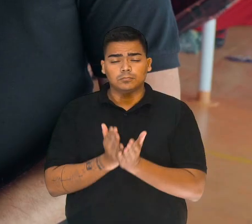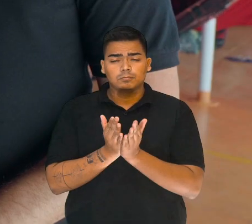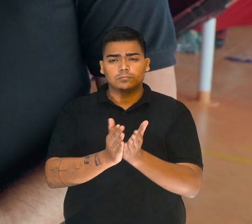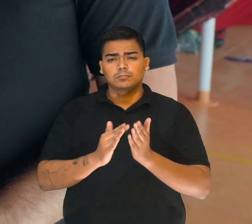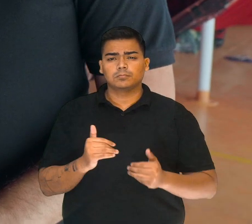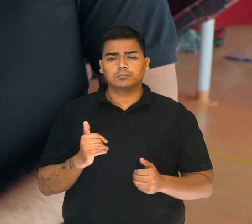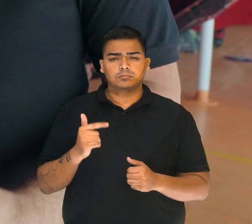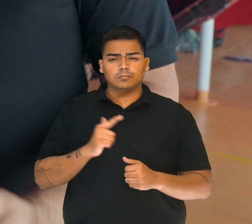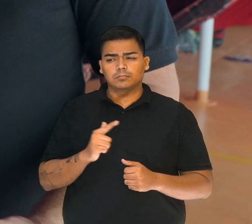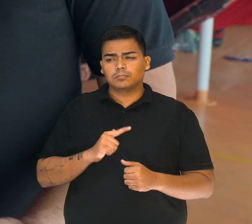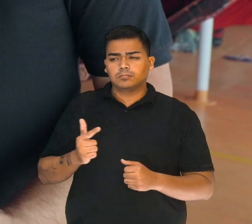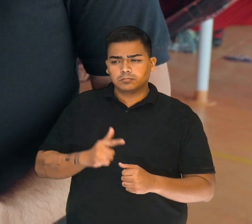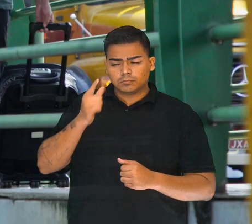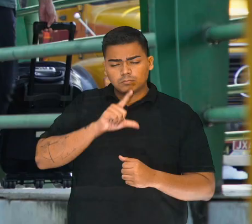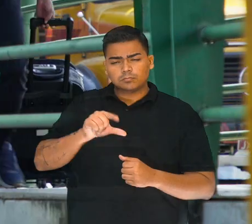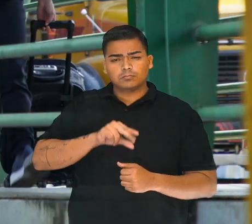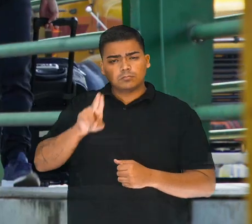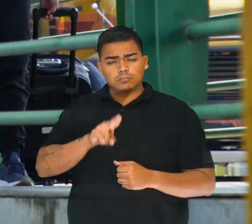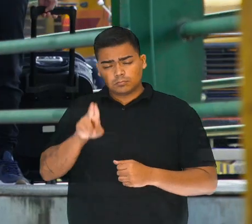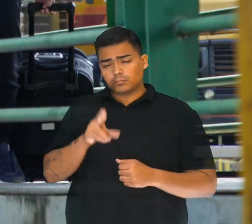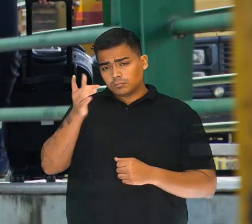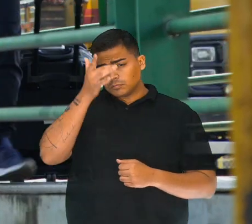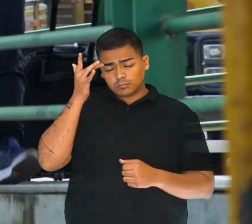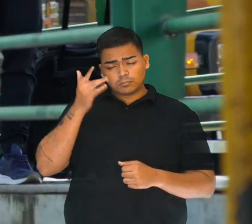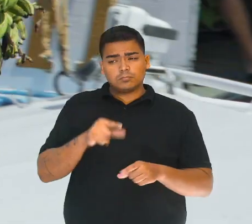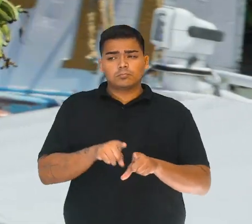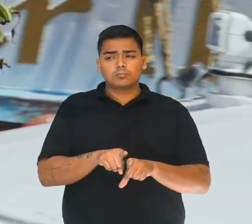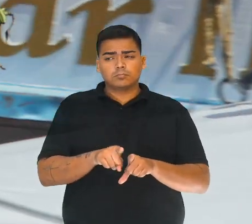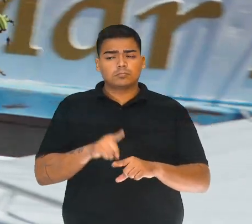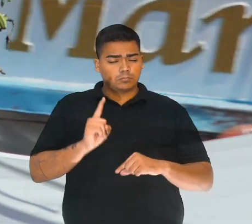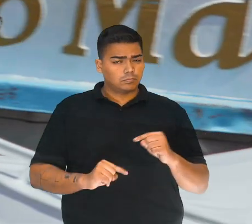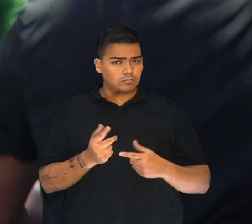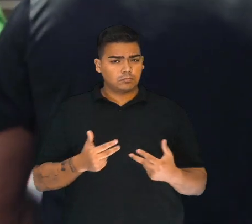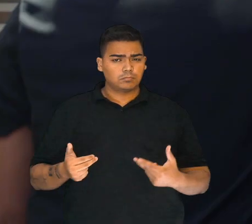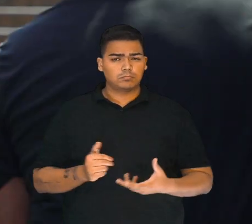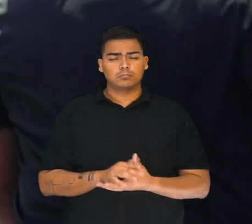Hoje o barco ele é um transporte misto, tá? Então ele transporta tanto pessoas e mercadorias.